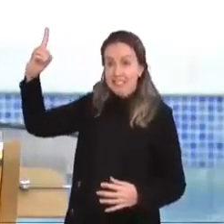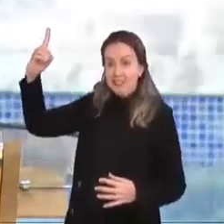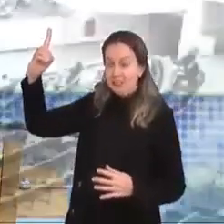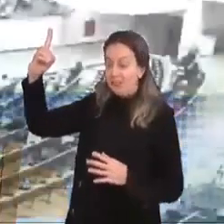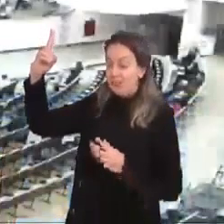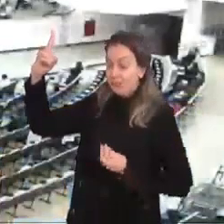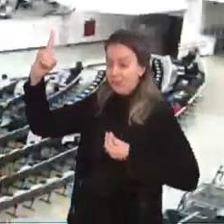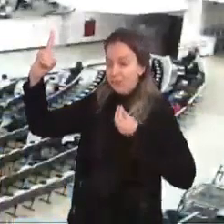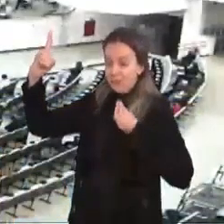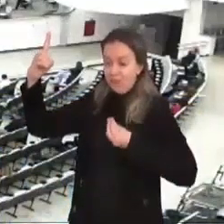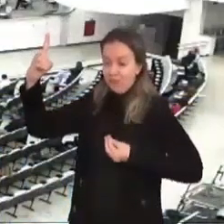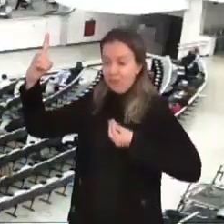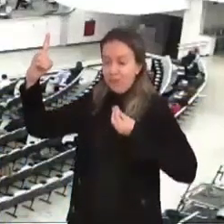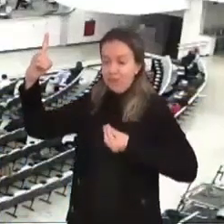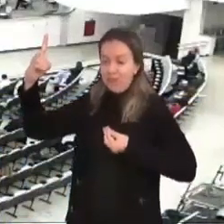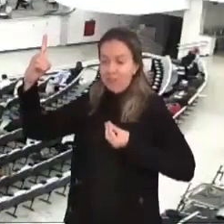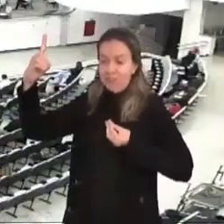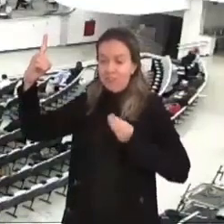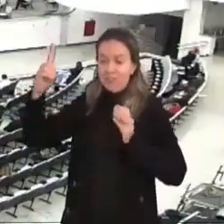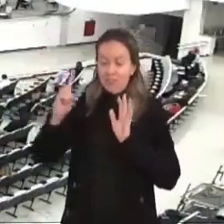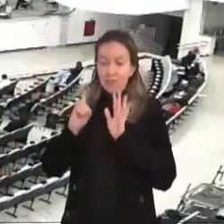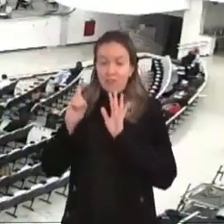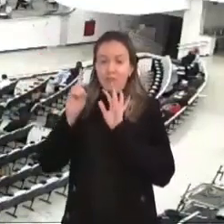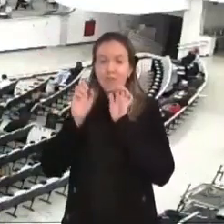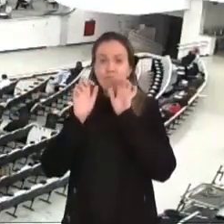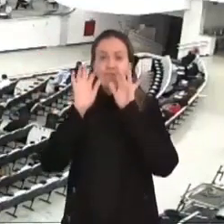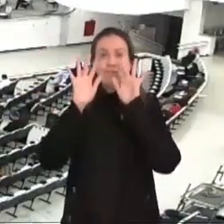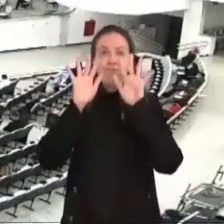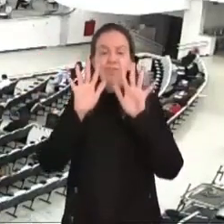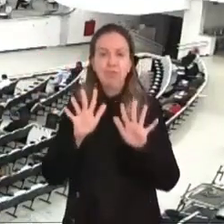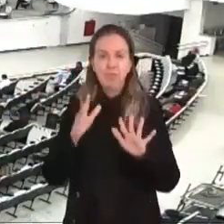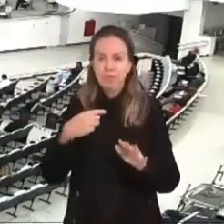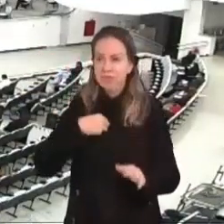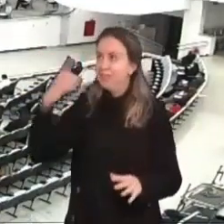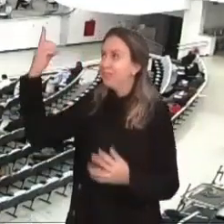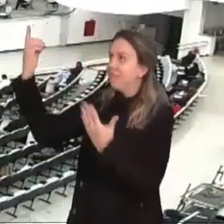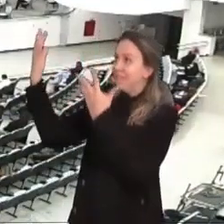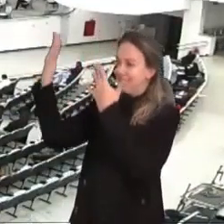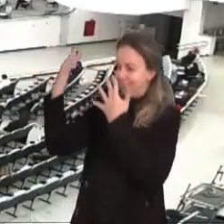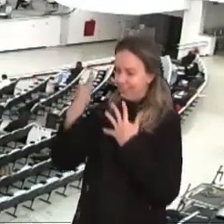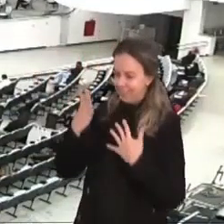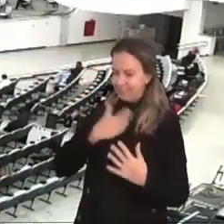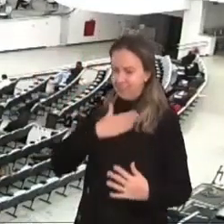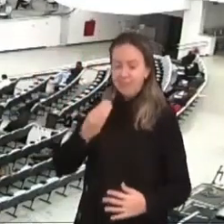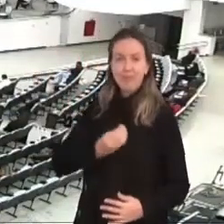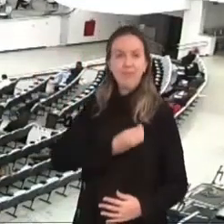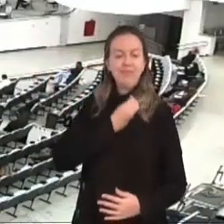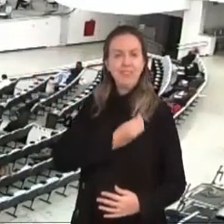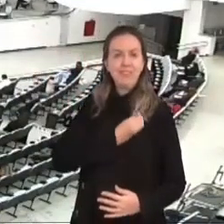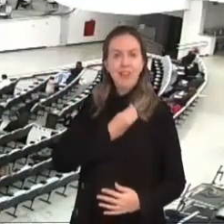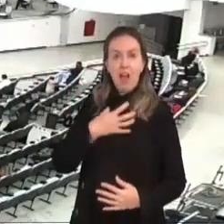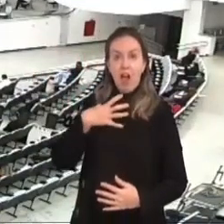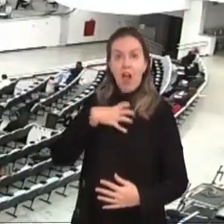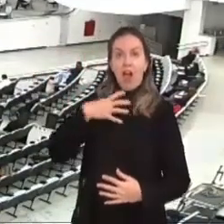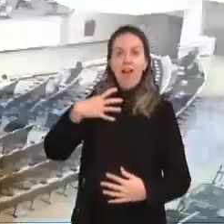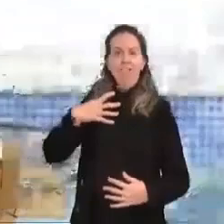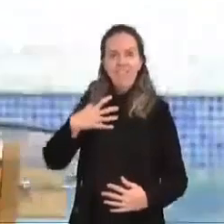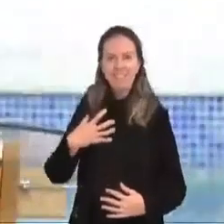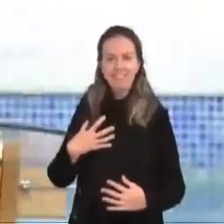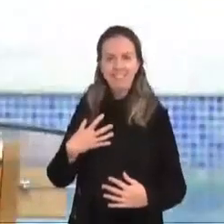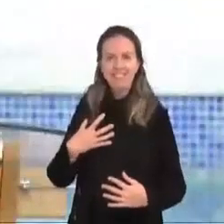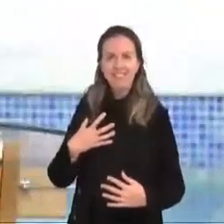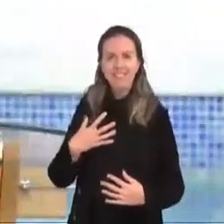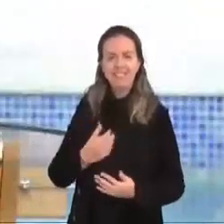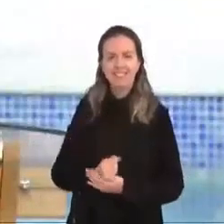palavra. Então, quando o profeta diz veio a palavra do Senhor a Jeremias, ele não